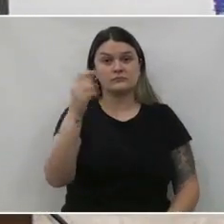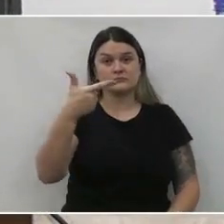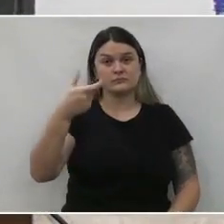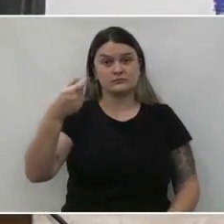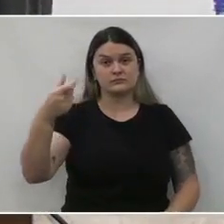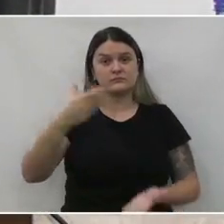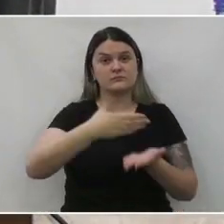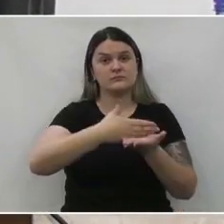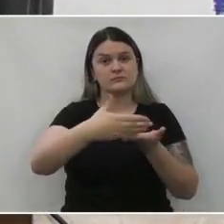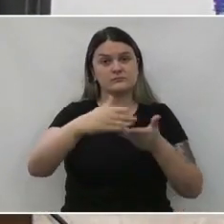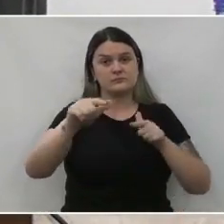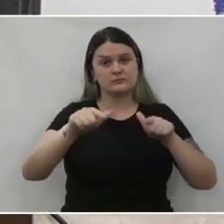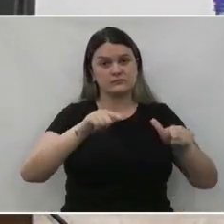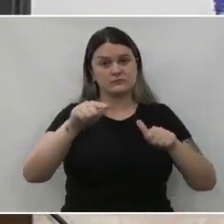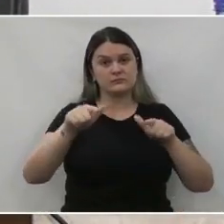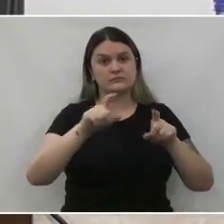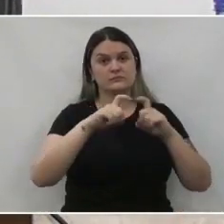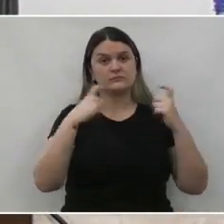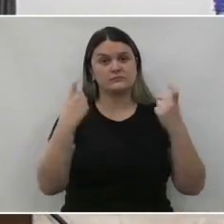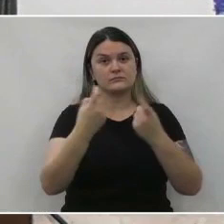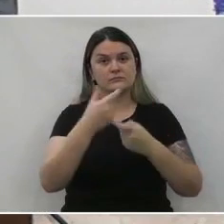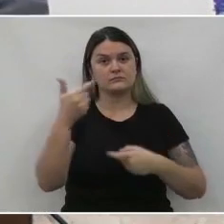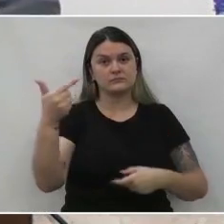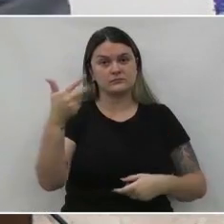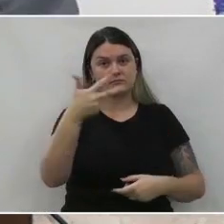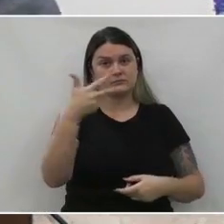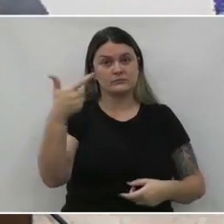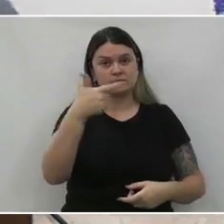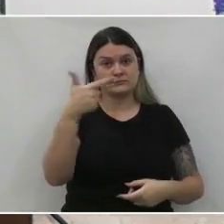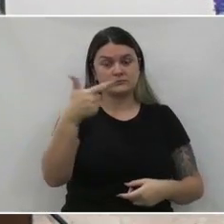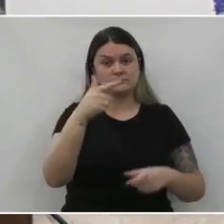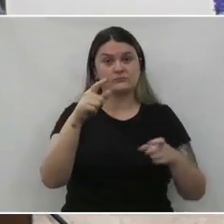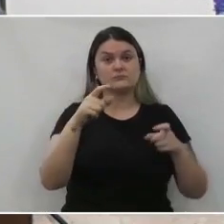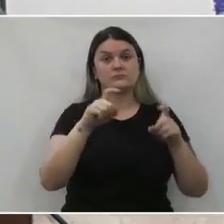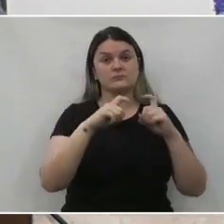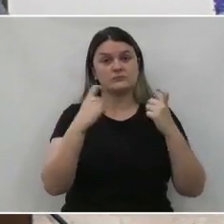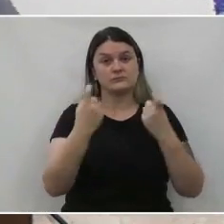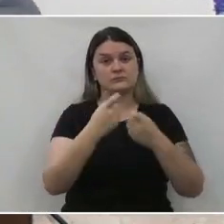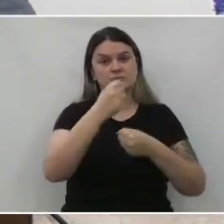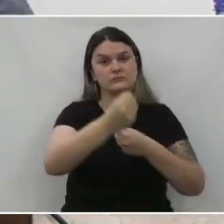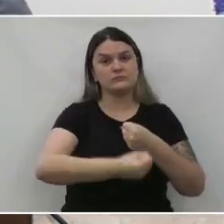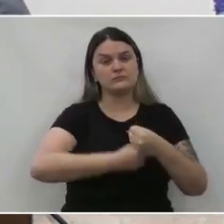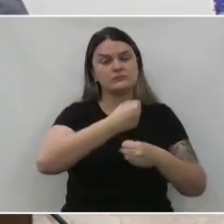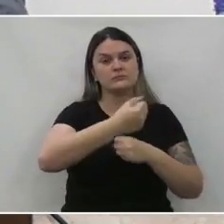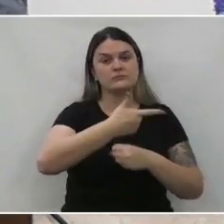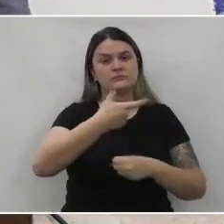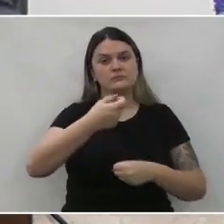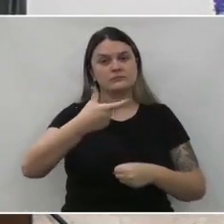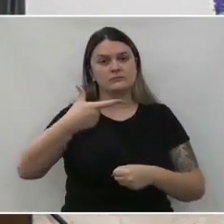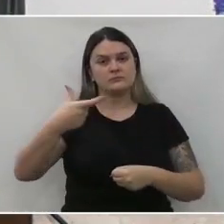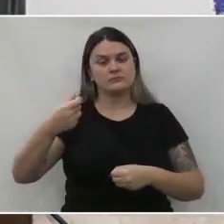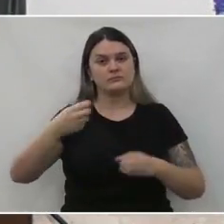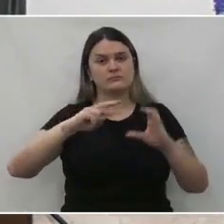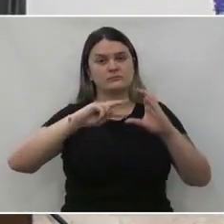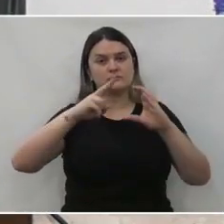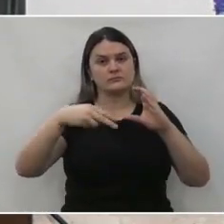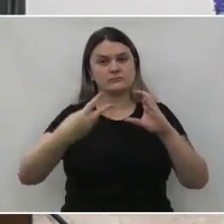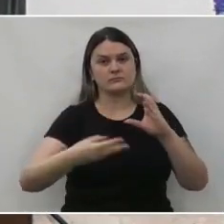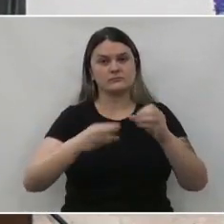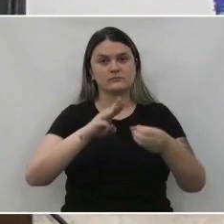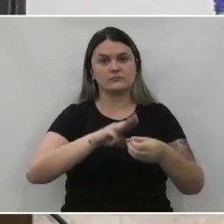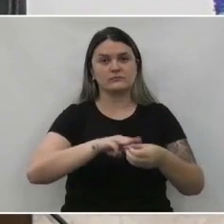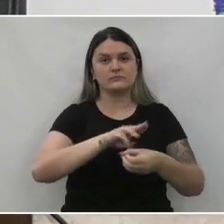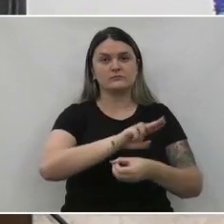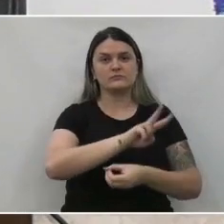da 32ª reunião ordinária do exercício 2020, da 33ª legislatura da Câmara Municipal de